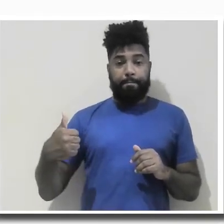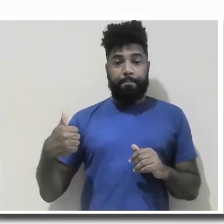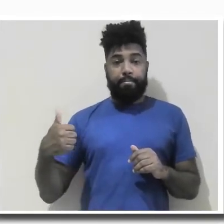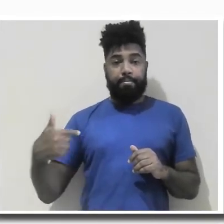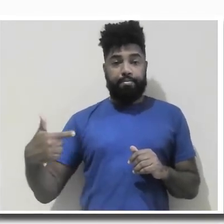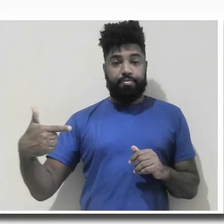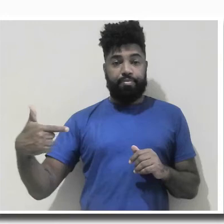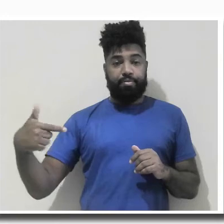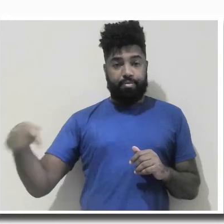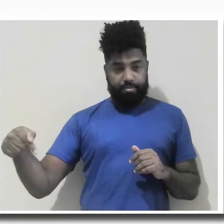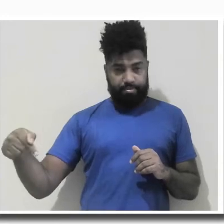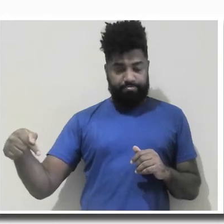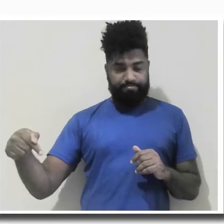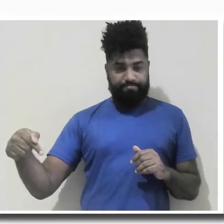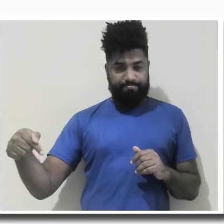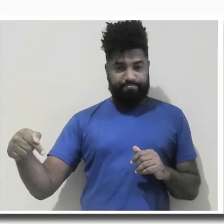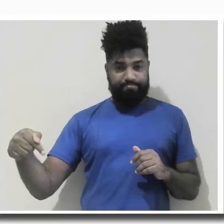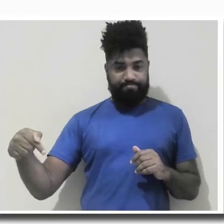C1127.